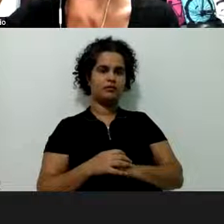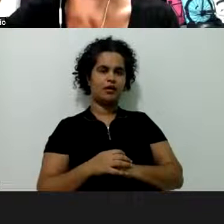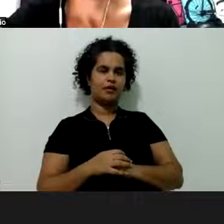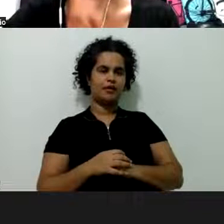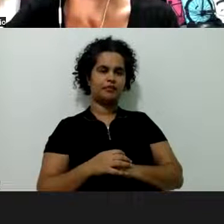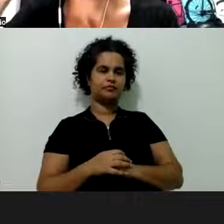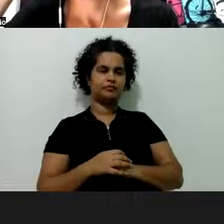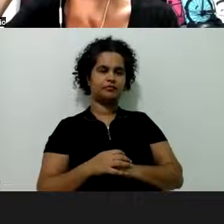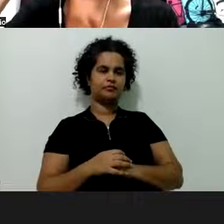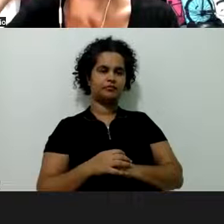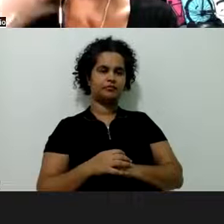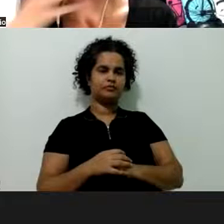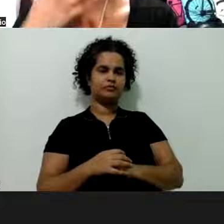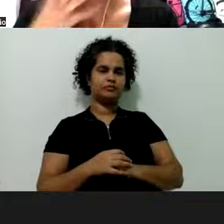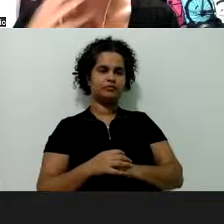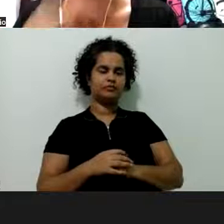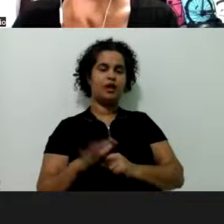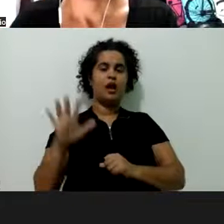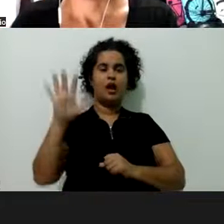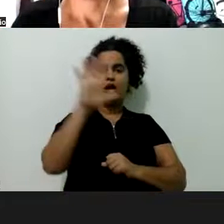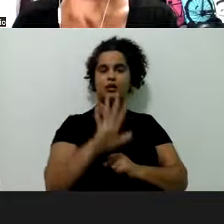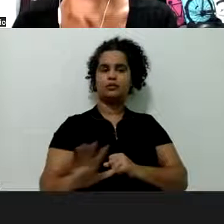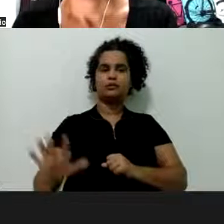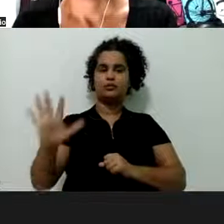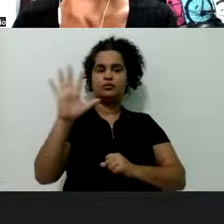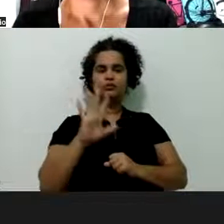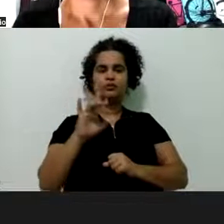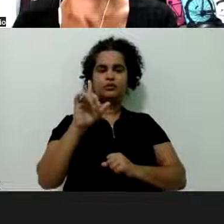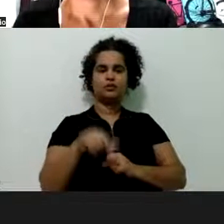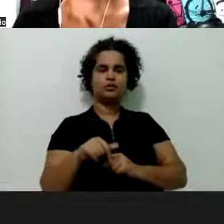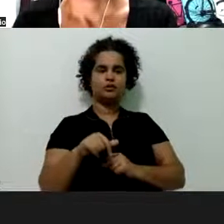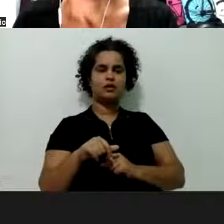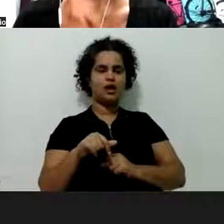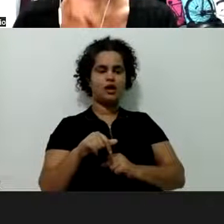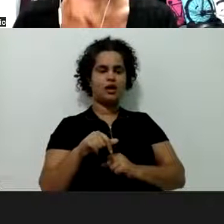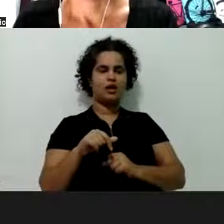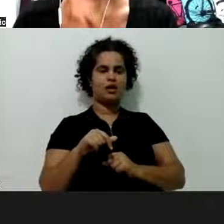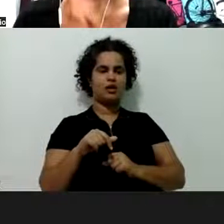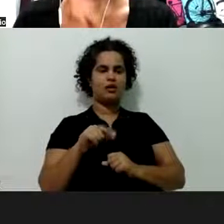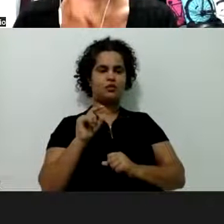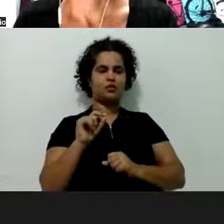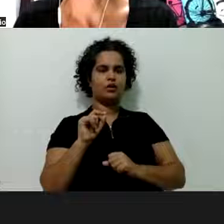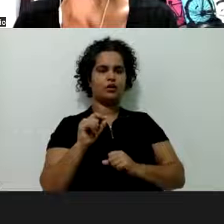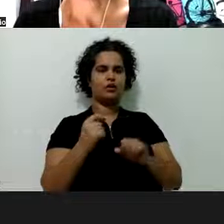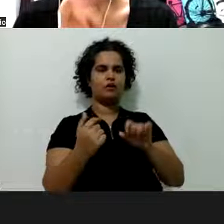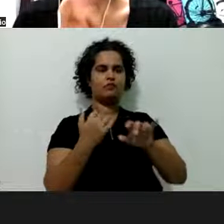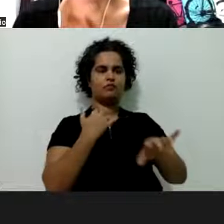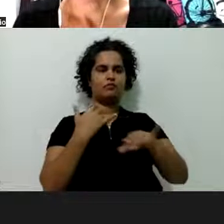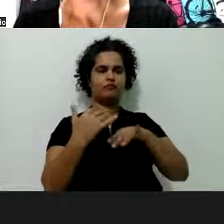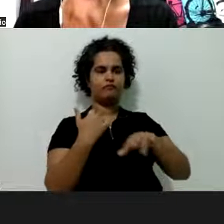área de abrangência, é exatamente só as vias, no caso de vias, é